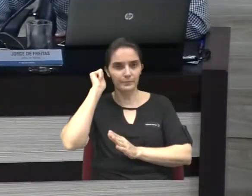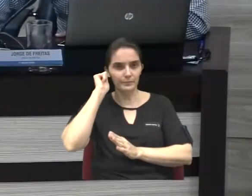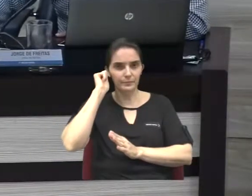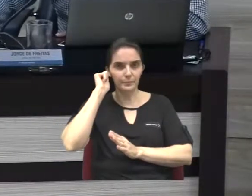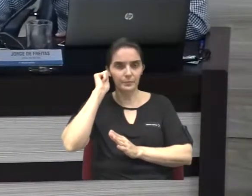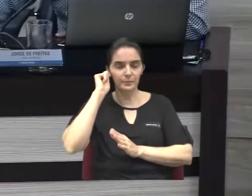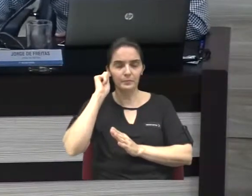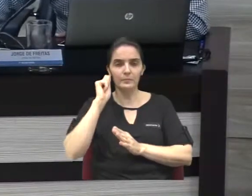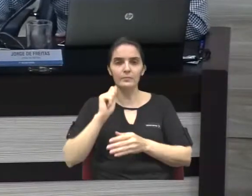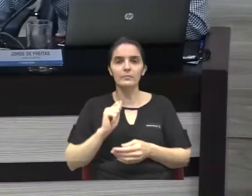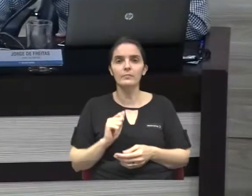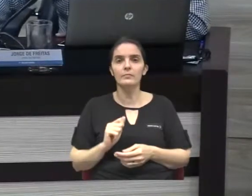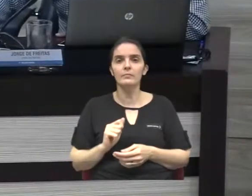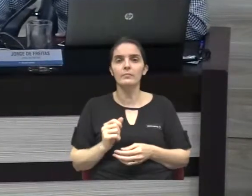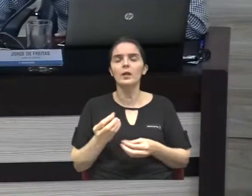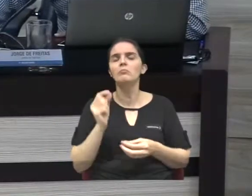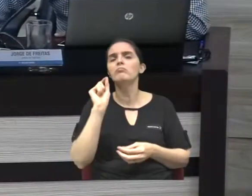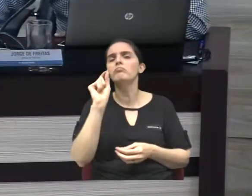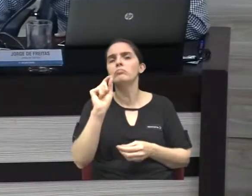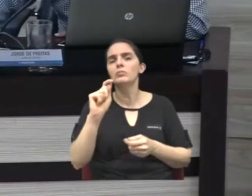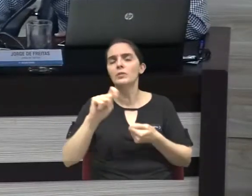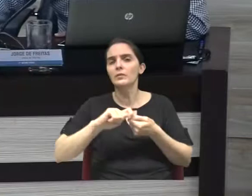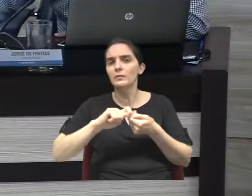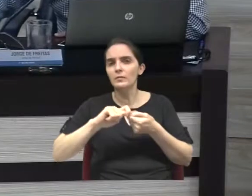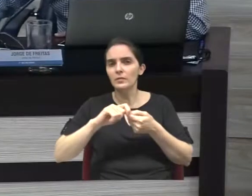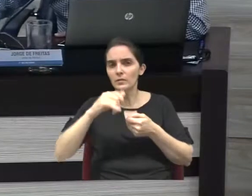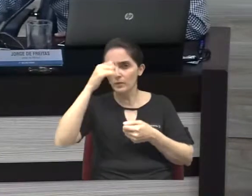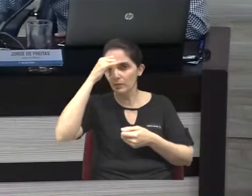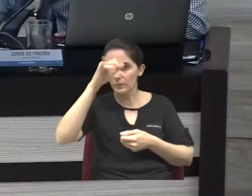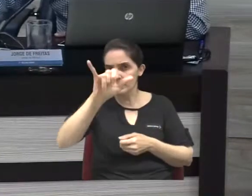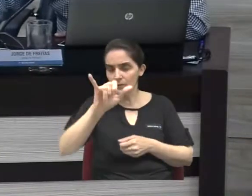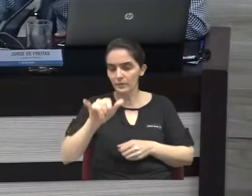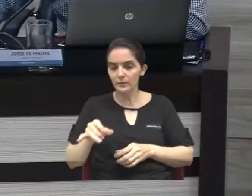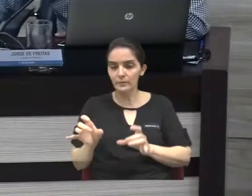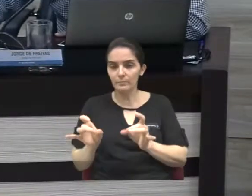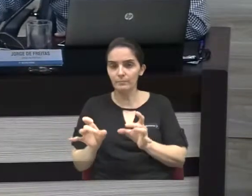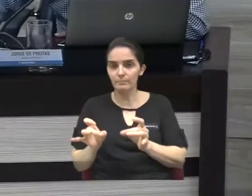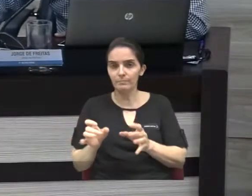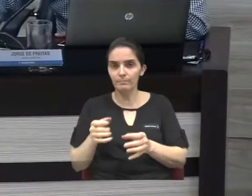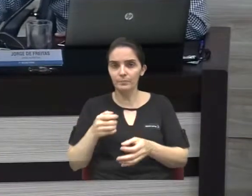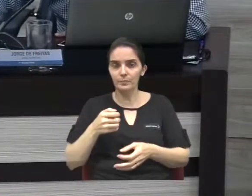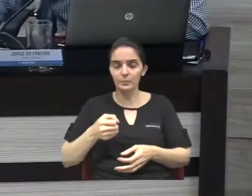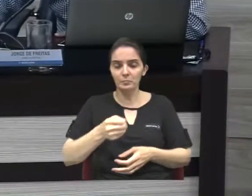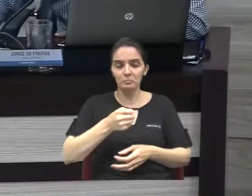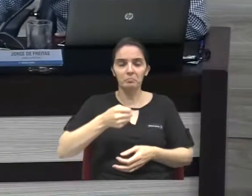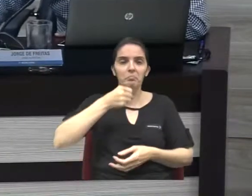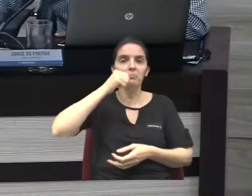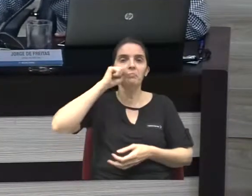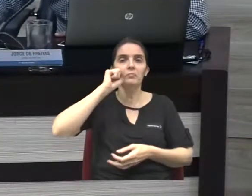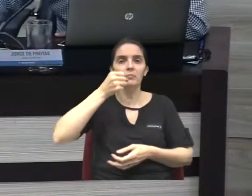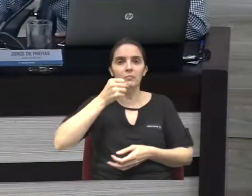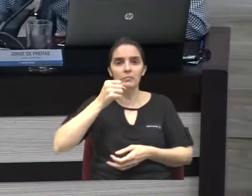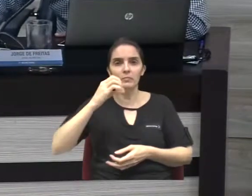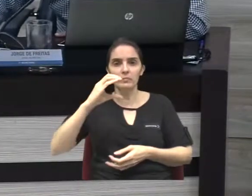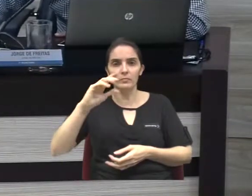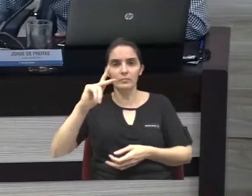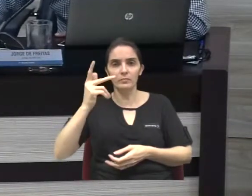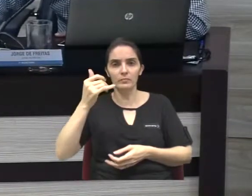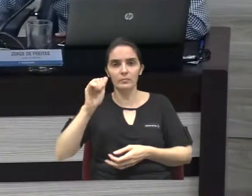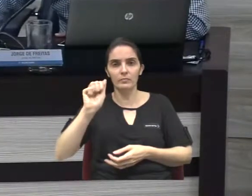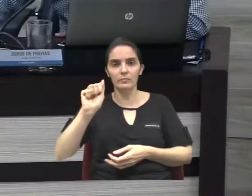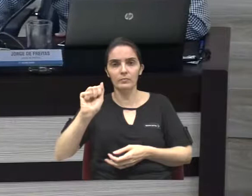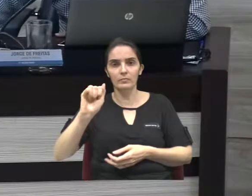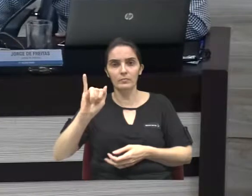preventivas para fiscalizar a comercialização de bebida alcoólica, denominada CHAI, no